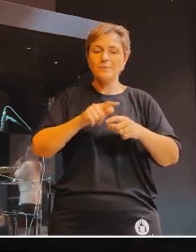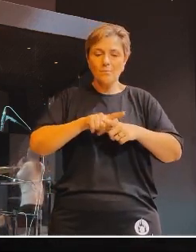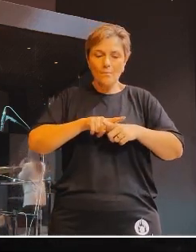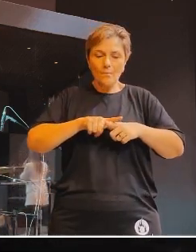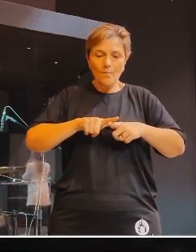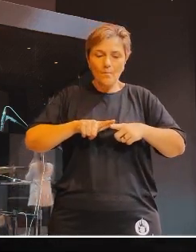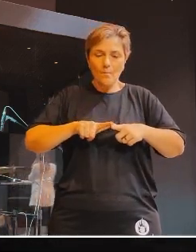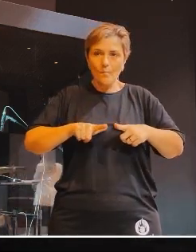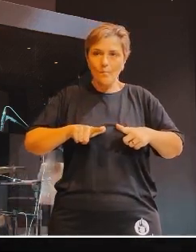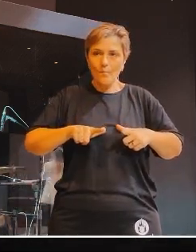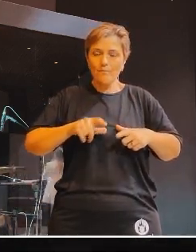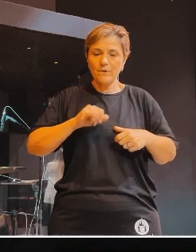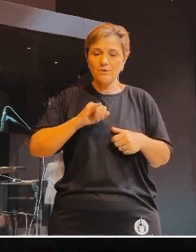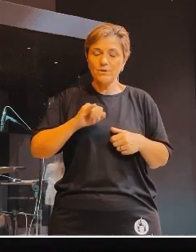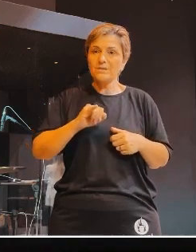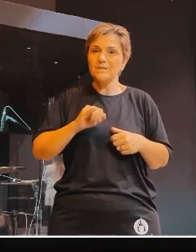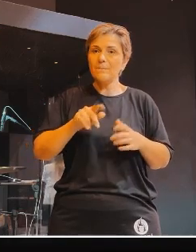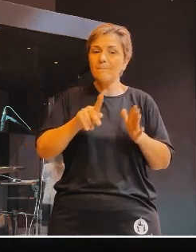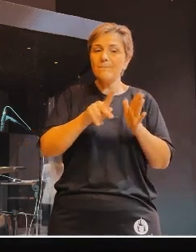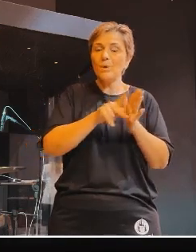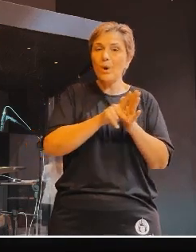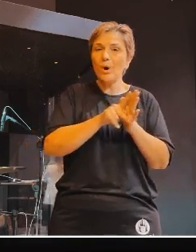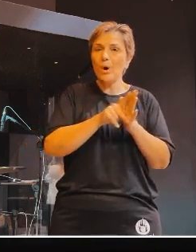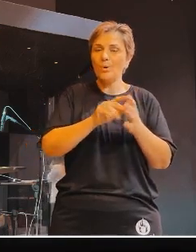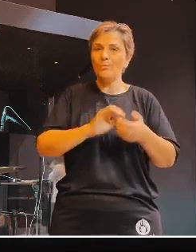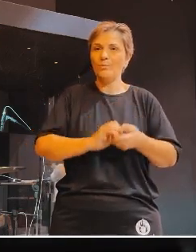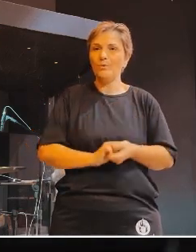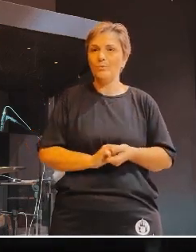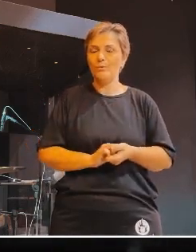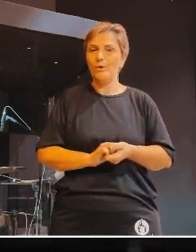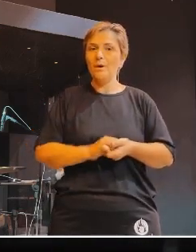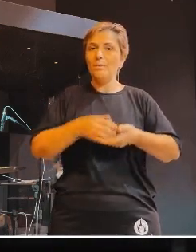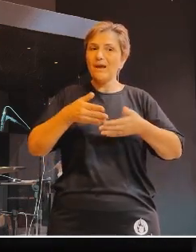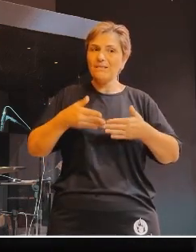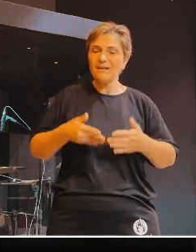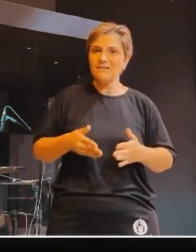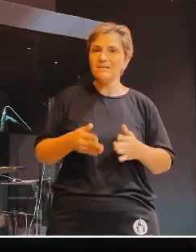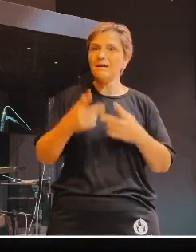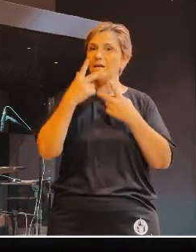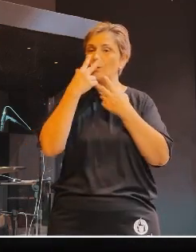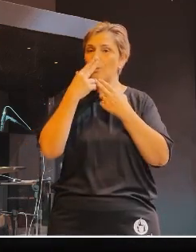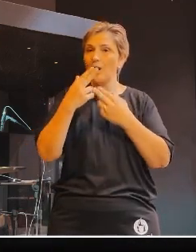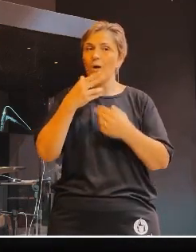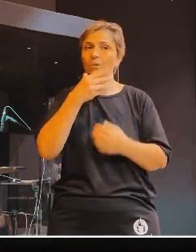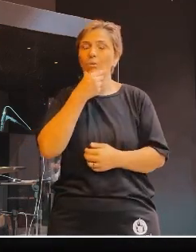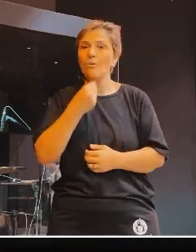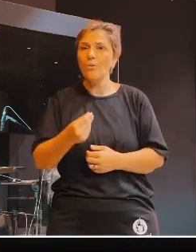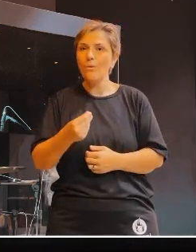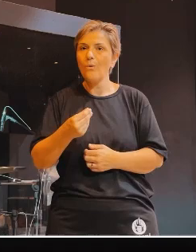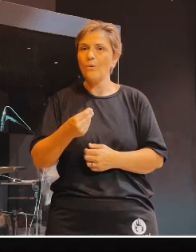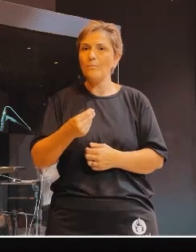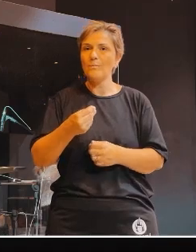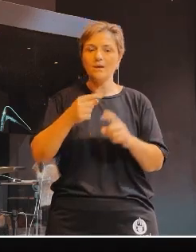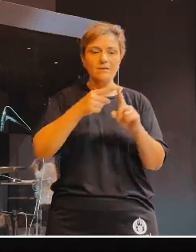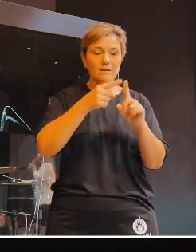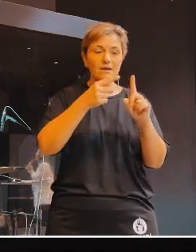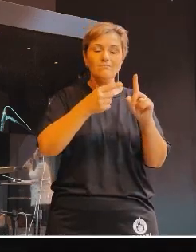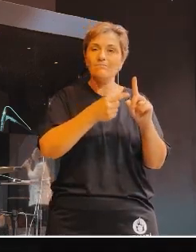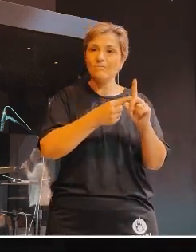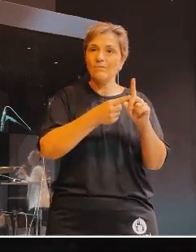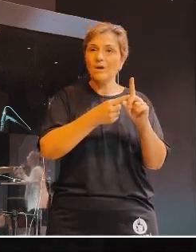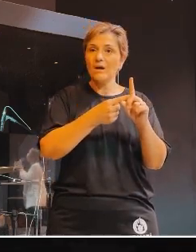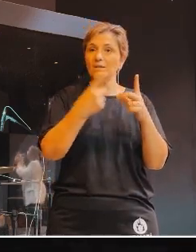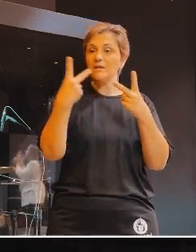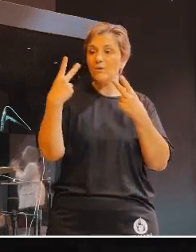mesmo, para assumir forma de homem, passar por tudo que nós passamos, viver todas as nossas dores e